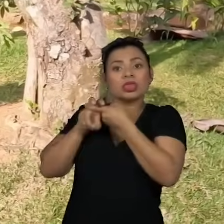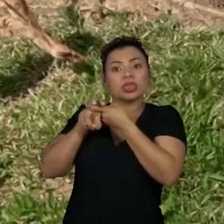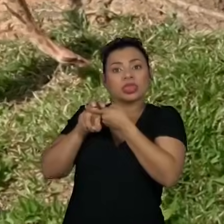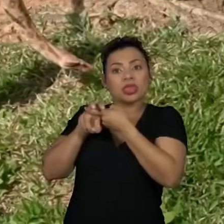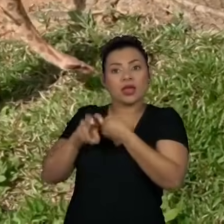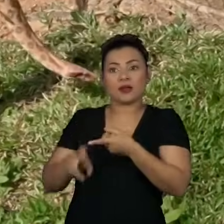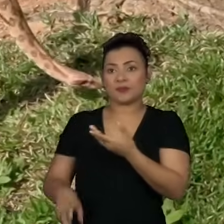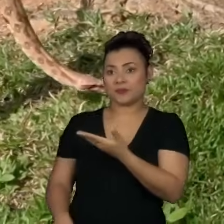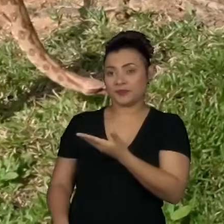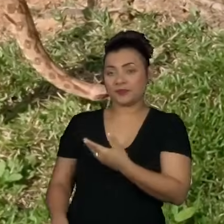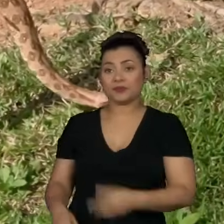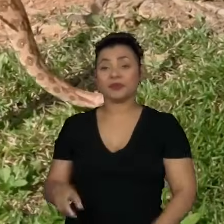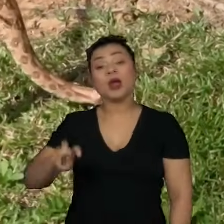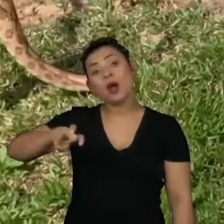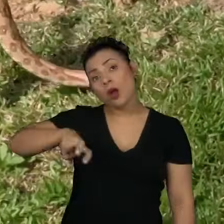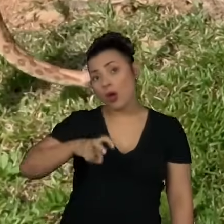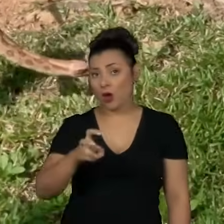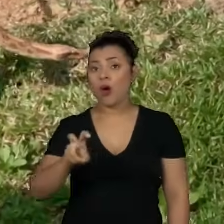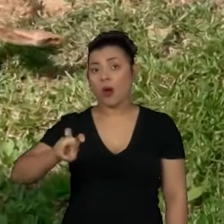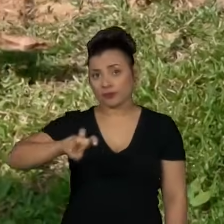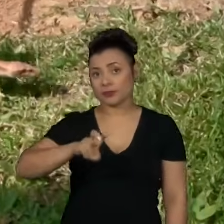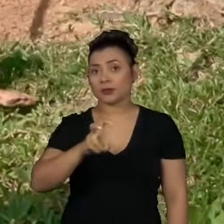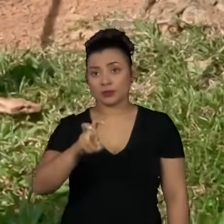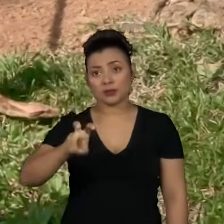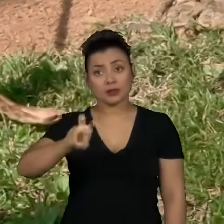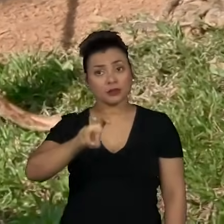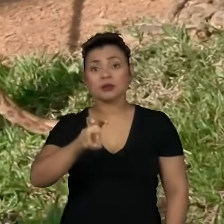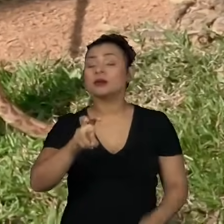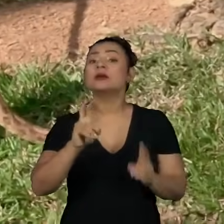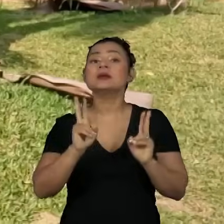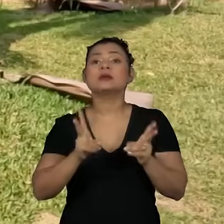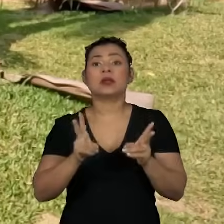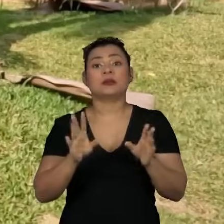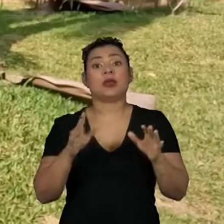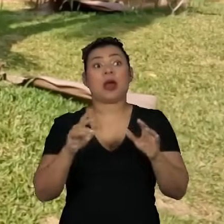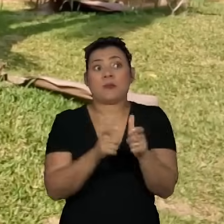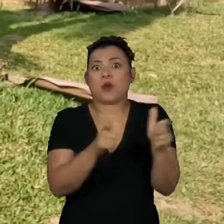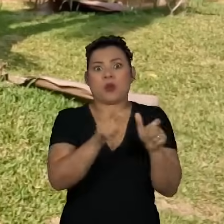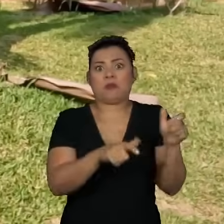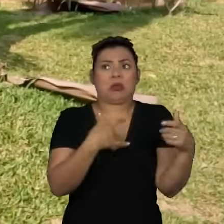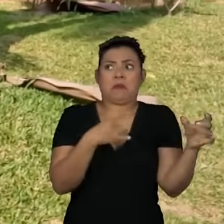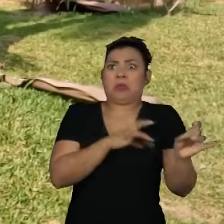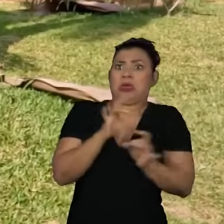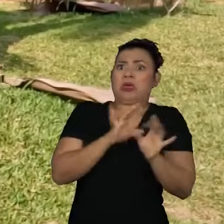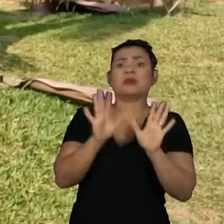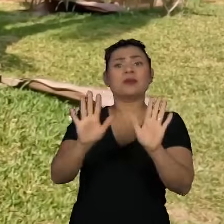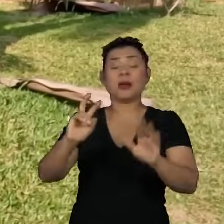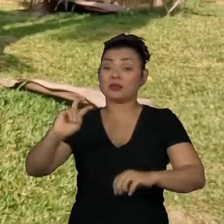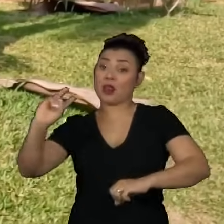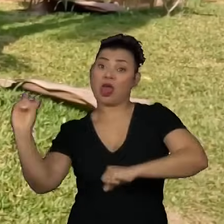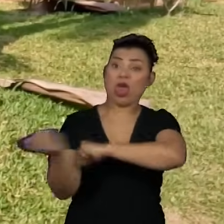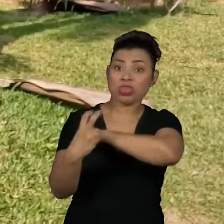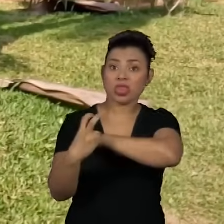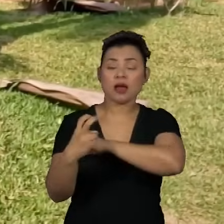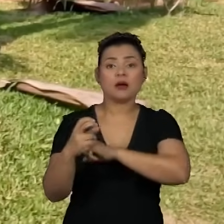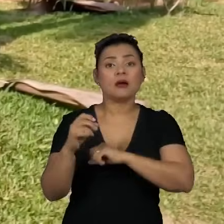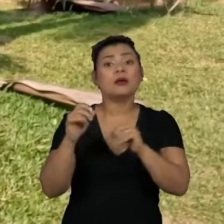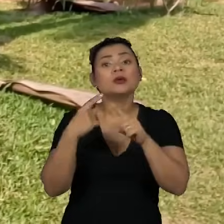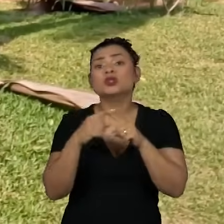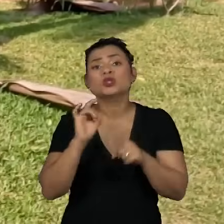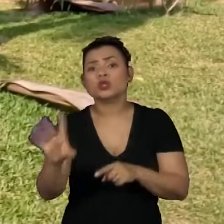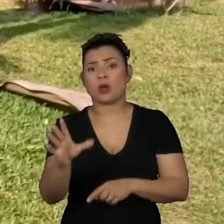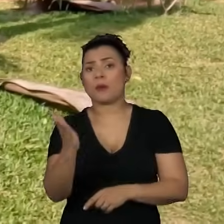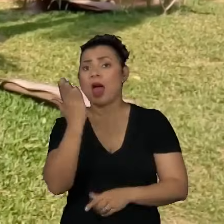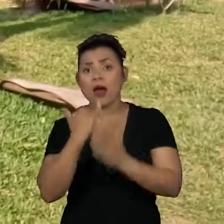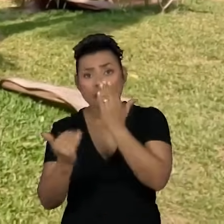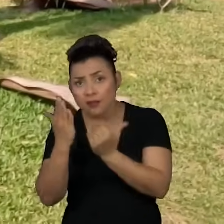fugir. A cobra em si, o pessoal tem muito medo de cobra e tal, mas a cobra ela só ataca para se alimentar, né,